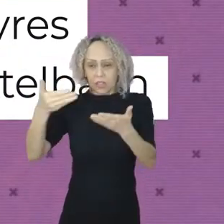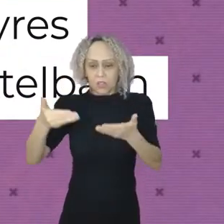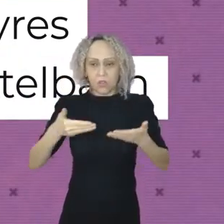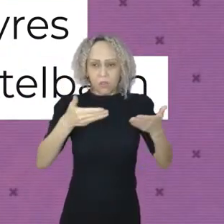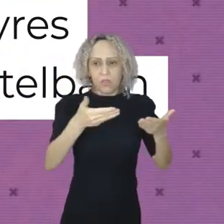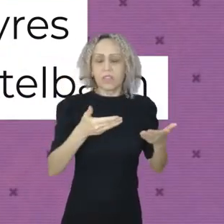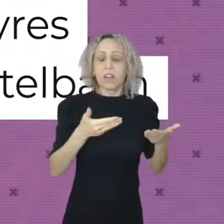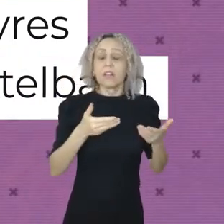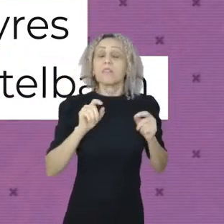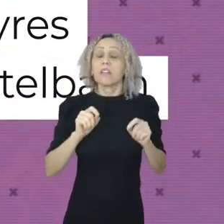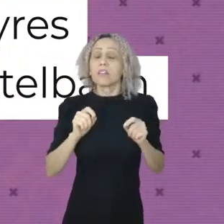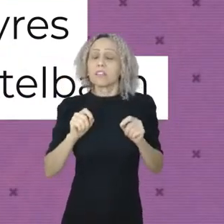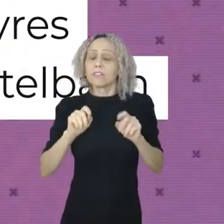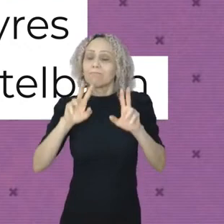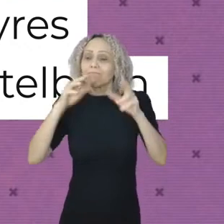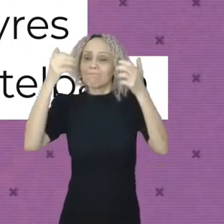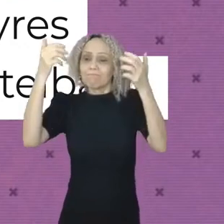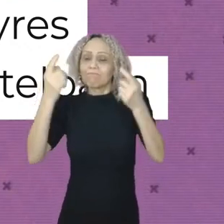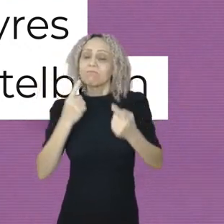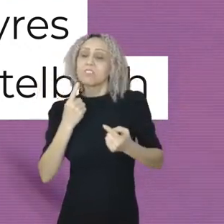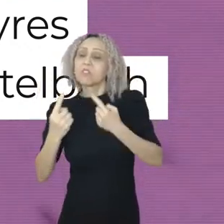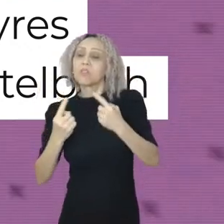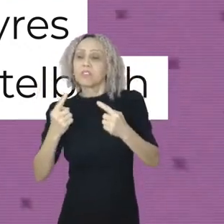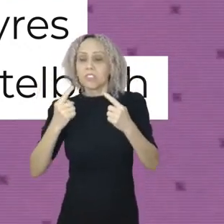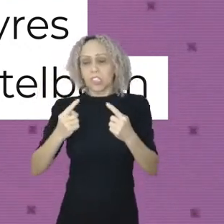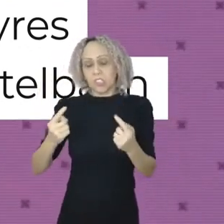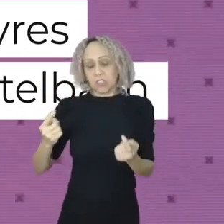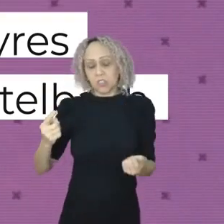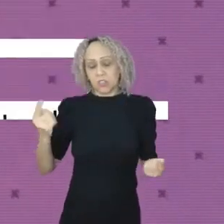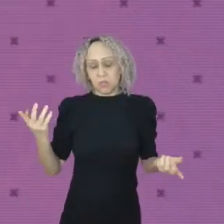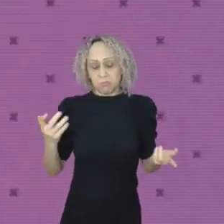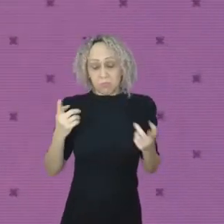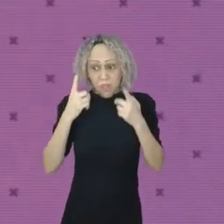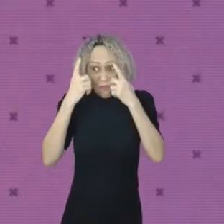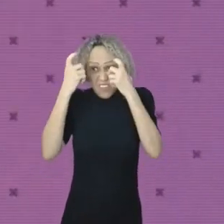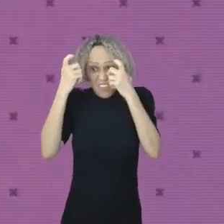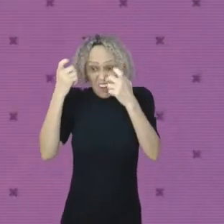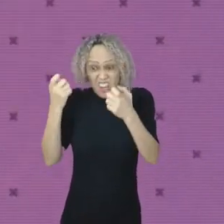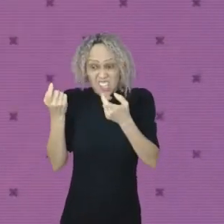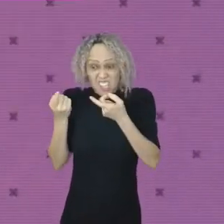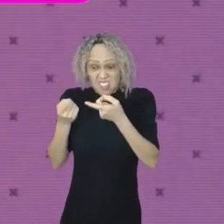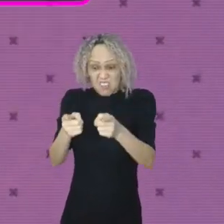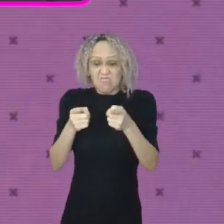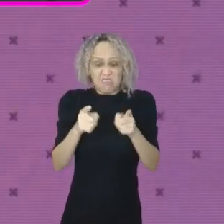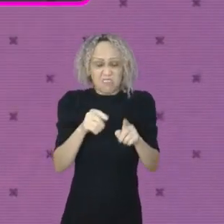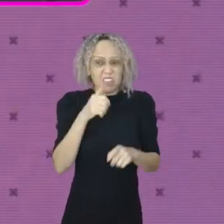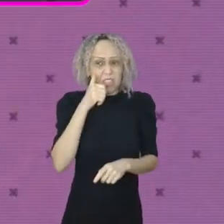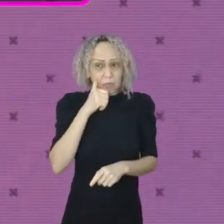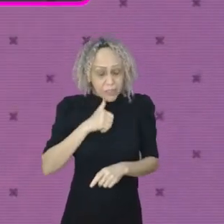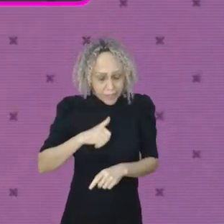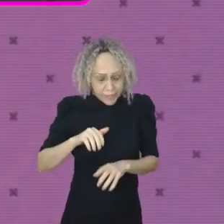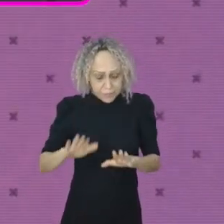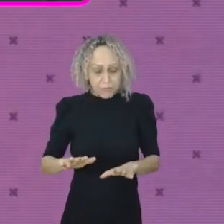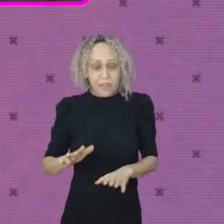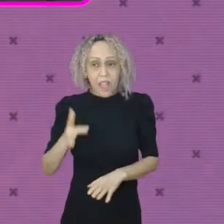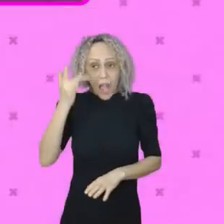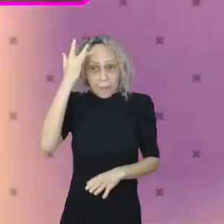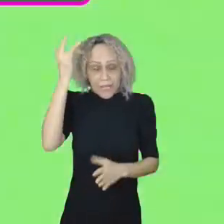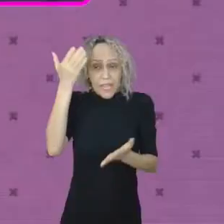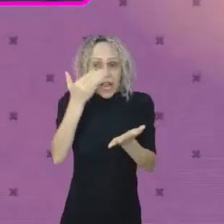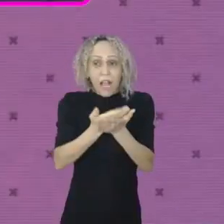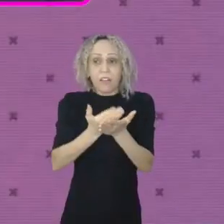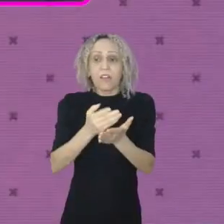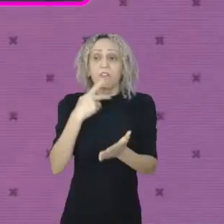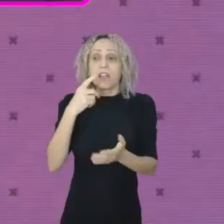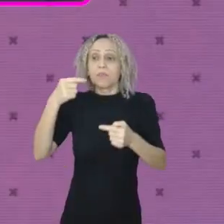luz as situações de violências que as mulheres ainda estão expostas. Na aula de amanhã, falaremos sobre políticas emancipatórias.